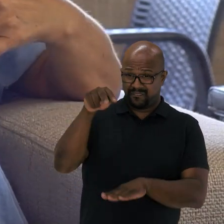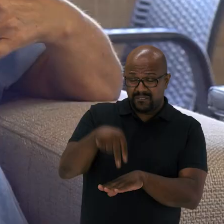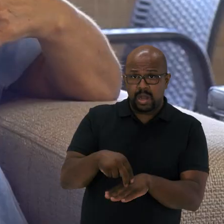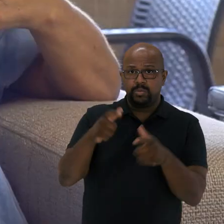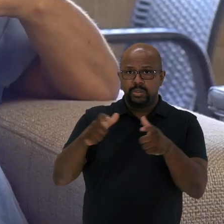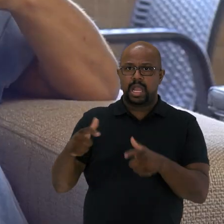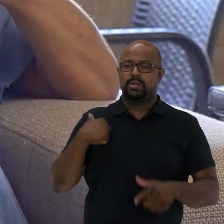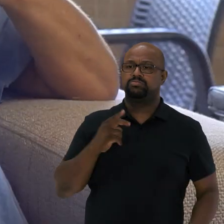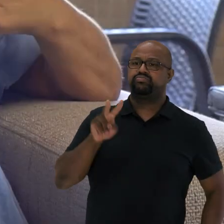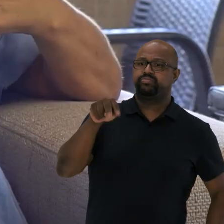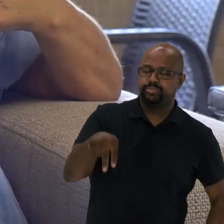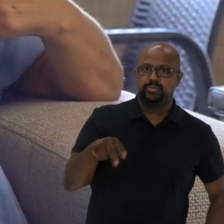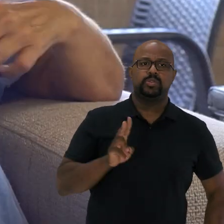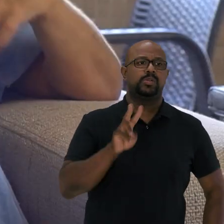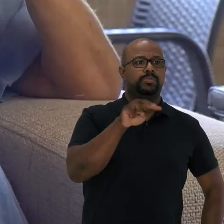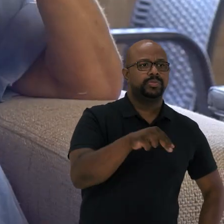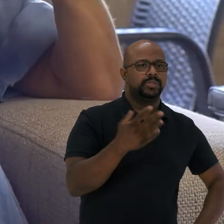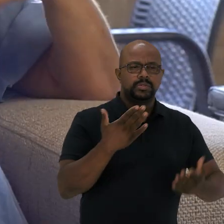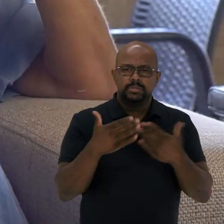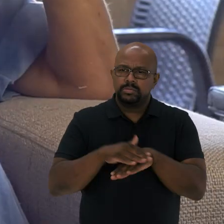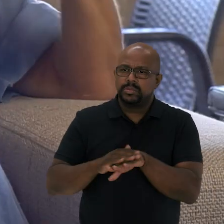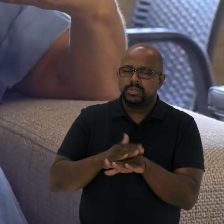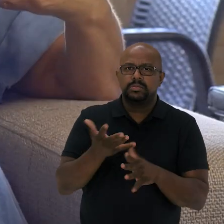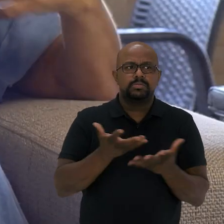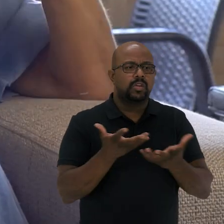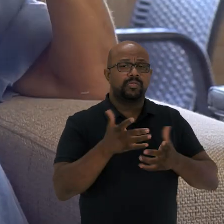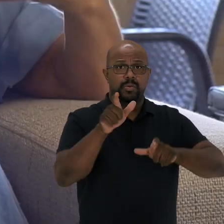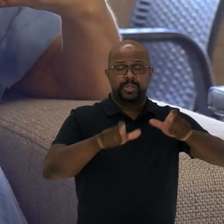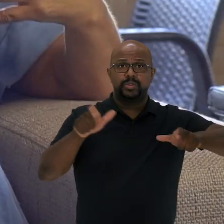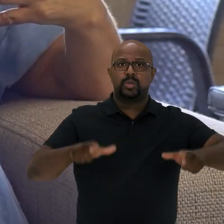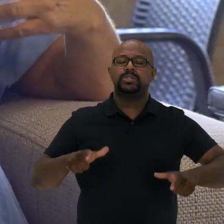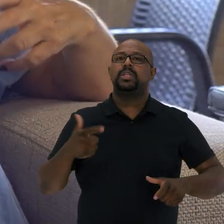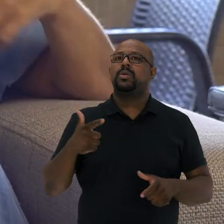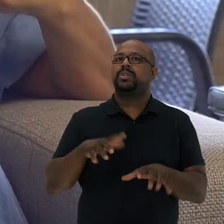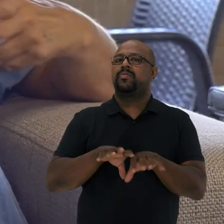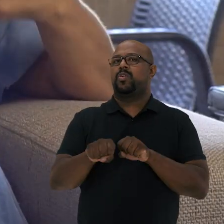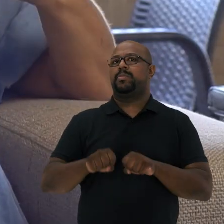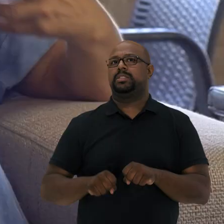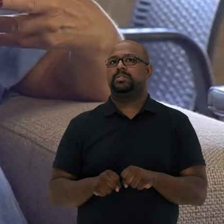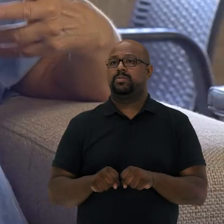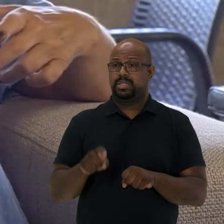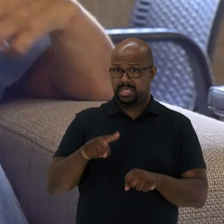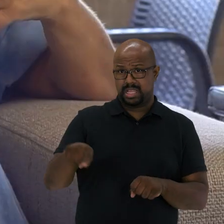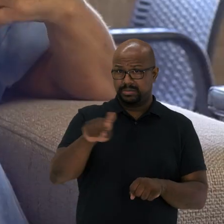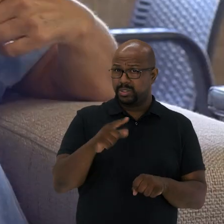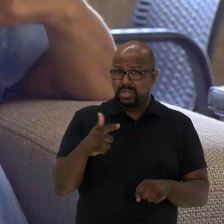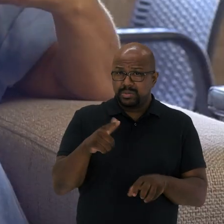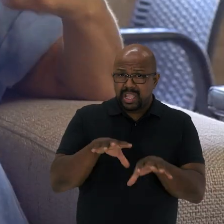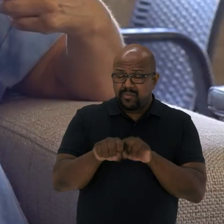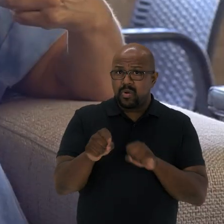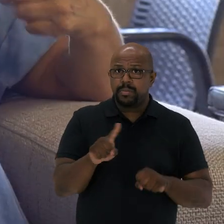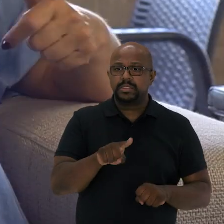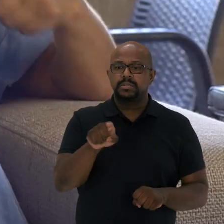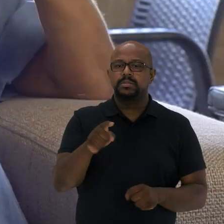campo, quando a gente faz campo, a gente convive no campo com pessoas que não têm formação. E essas pessoas que